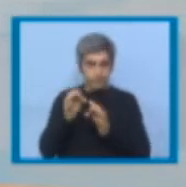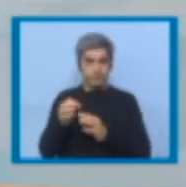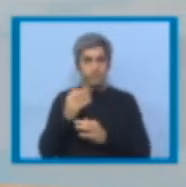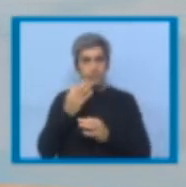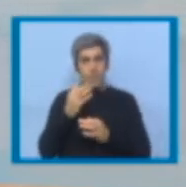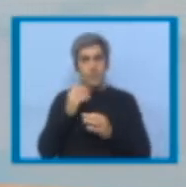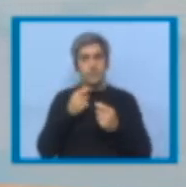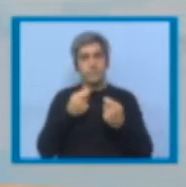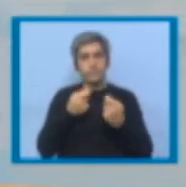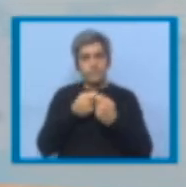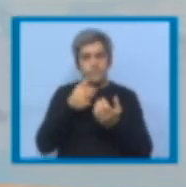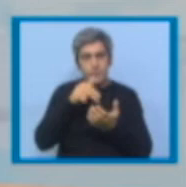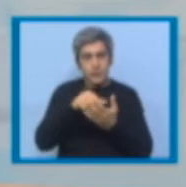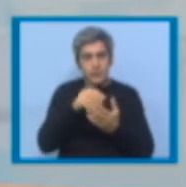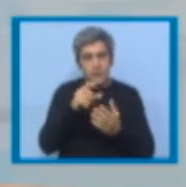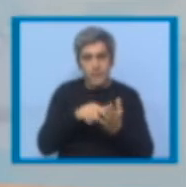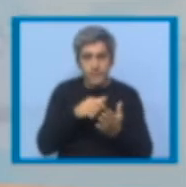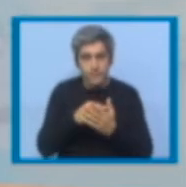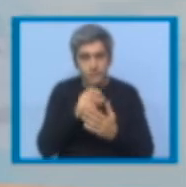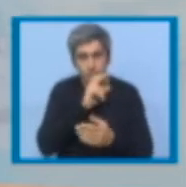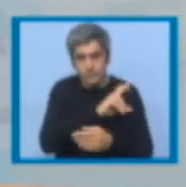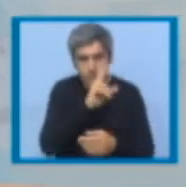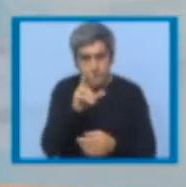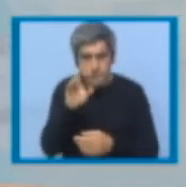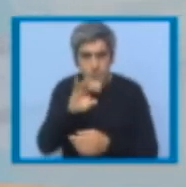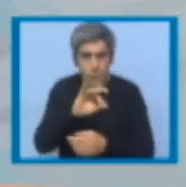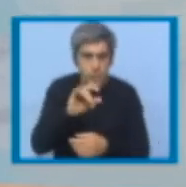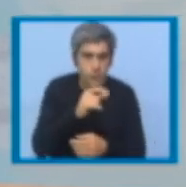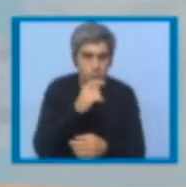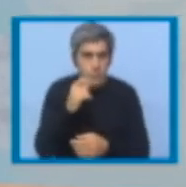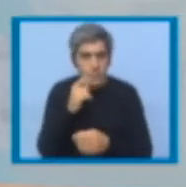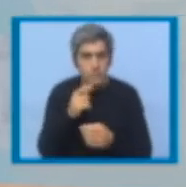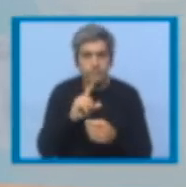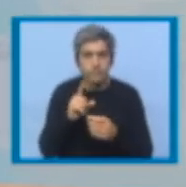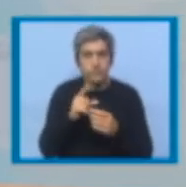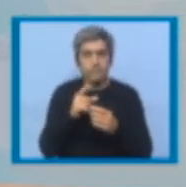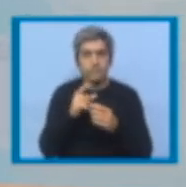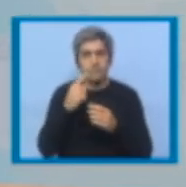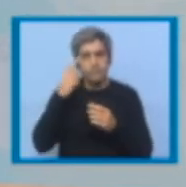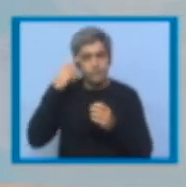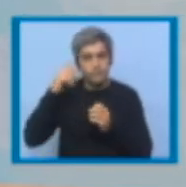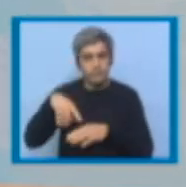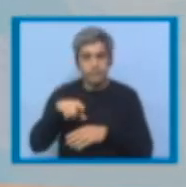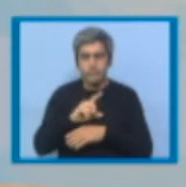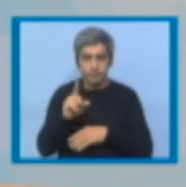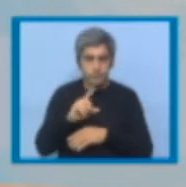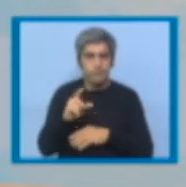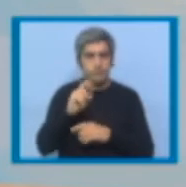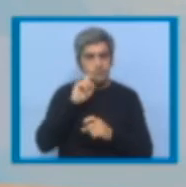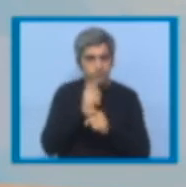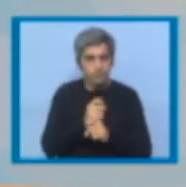manteve uma presença nos locais, prometeu não deixar o caso no